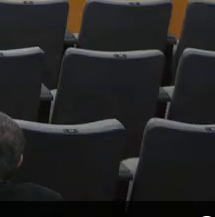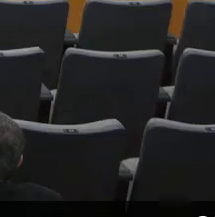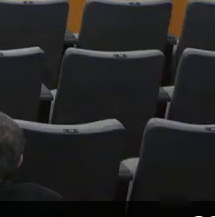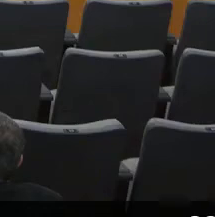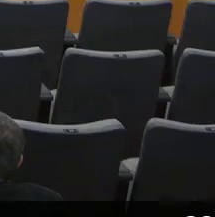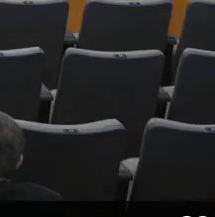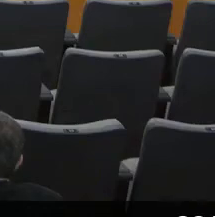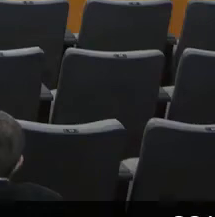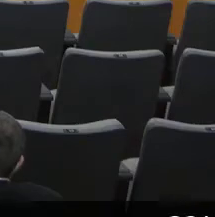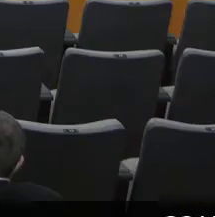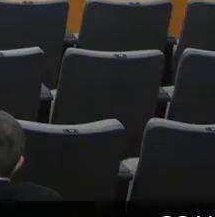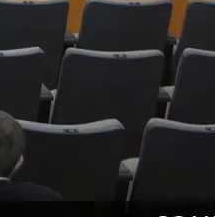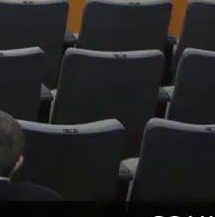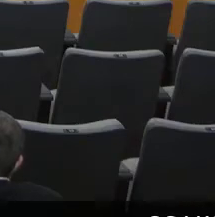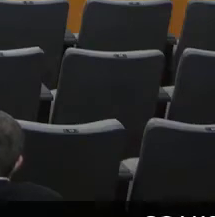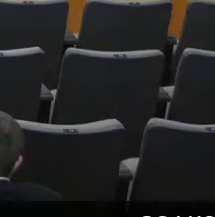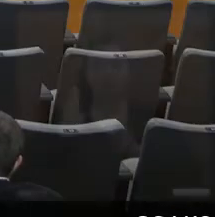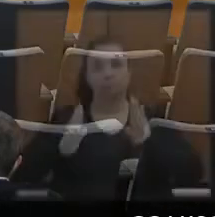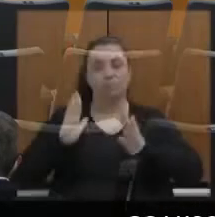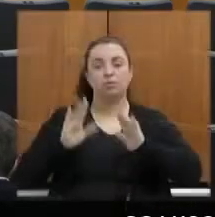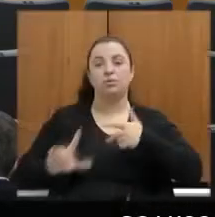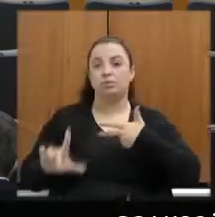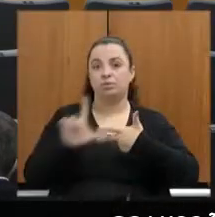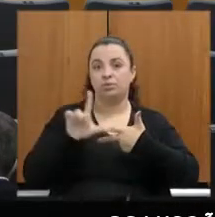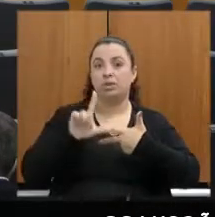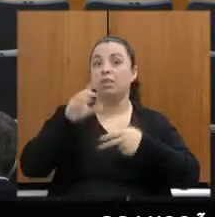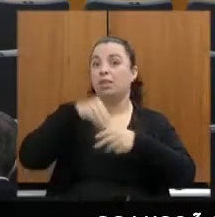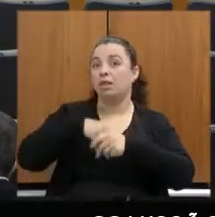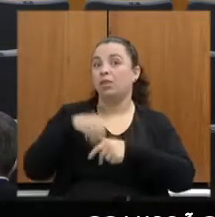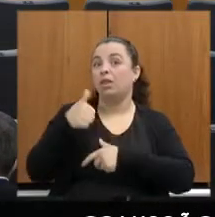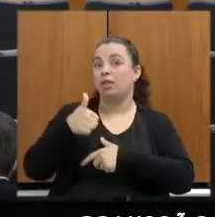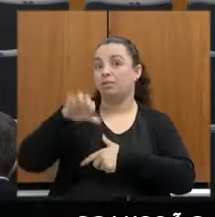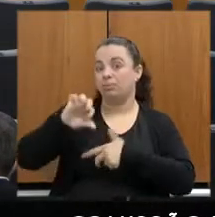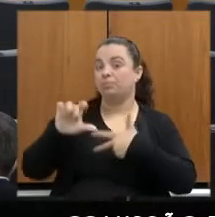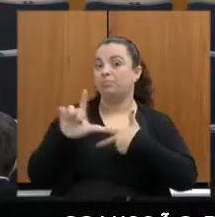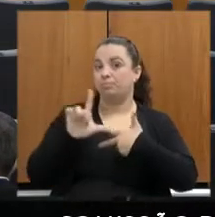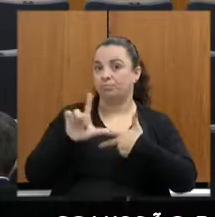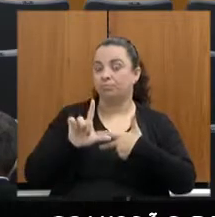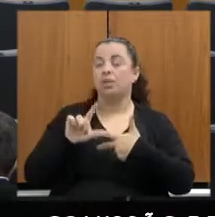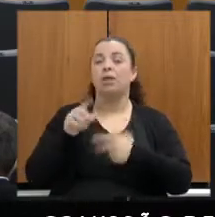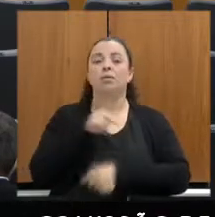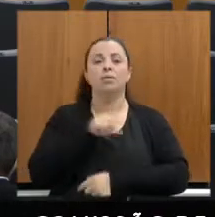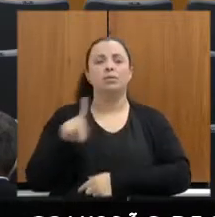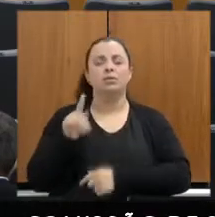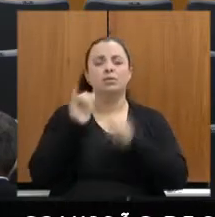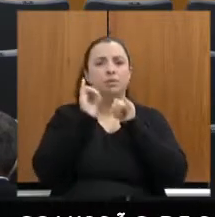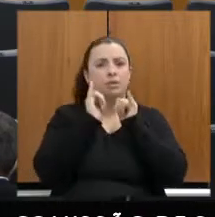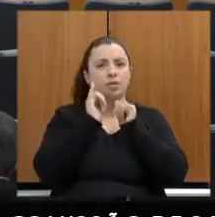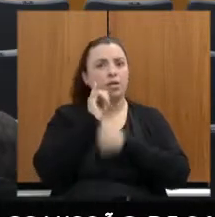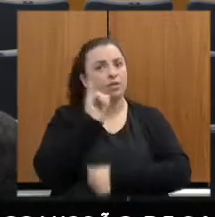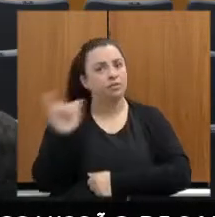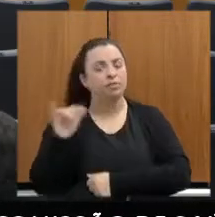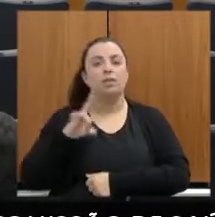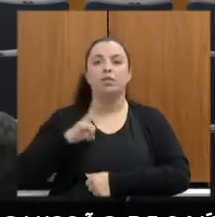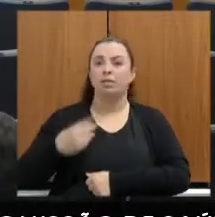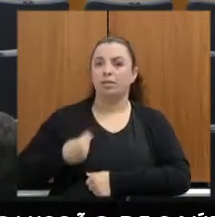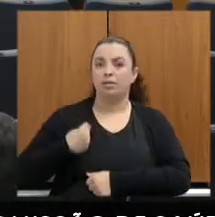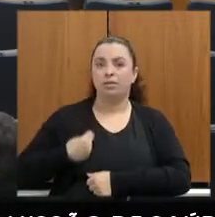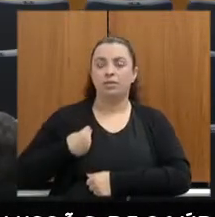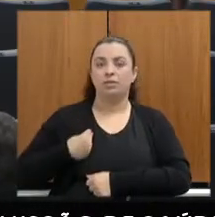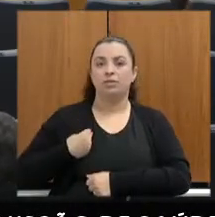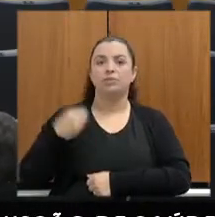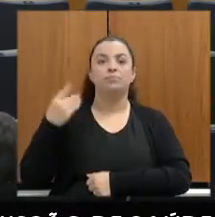a Legislativa ordinária da décima nona legislatura presidência informa que estão presentes os